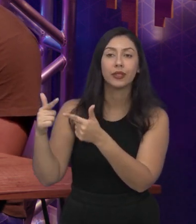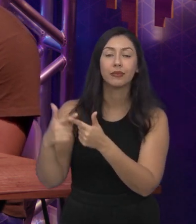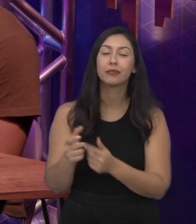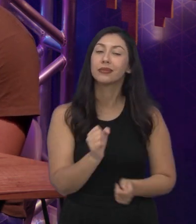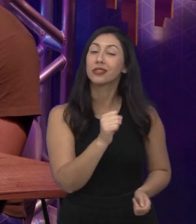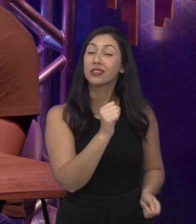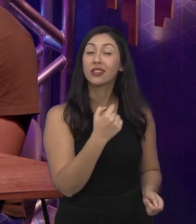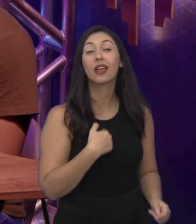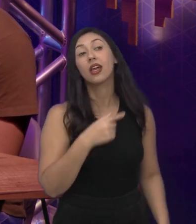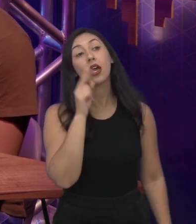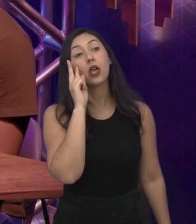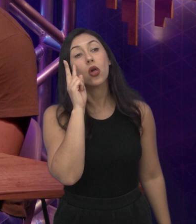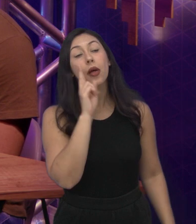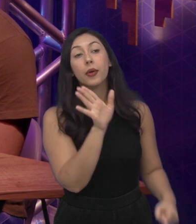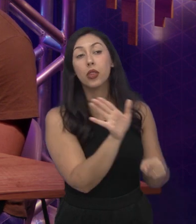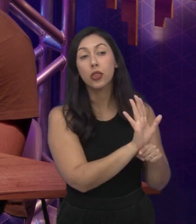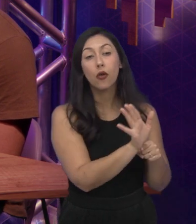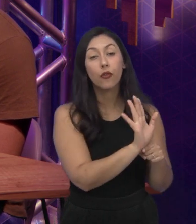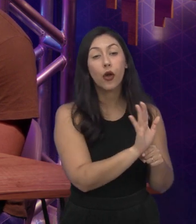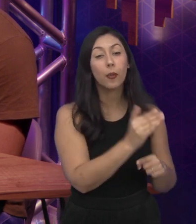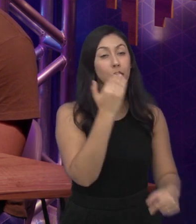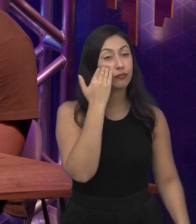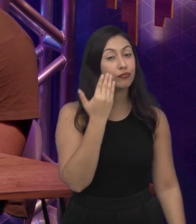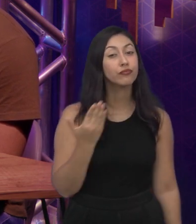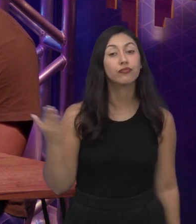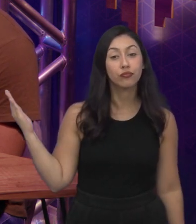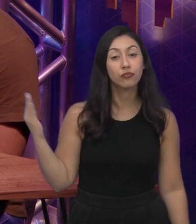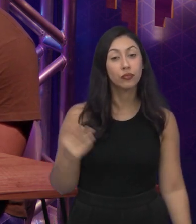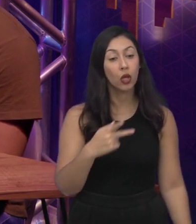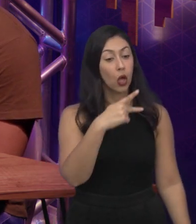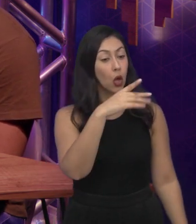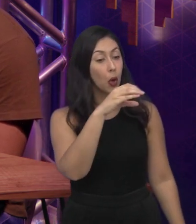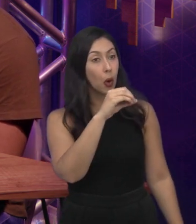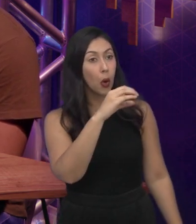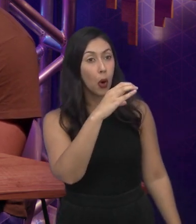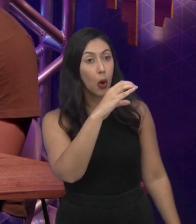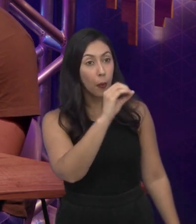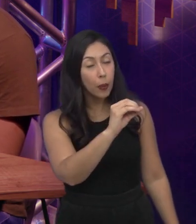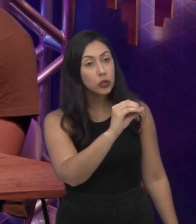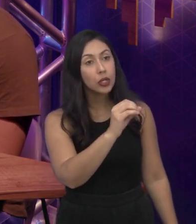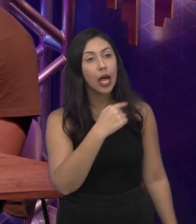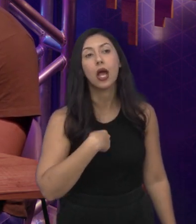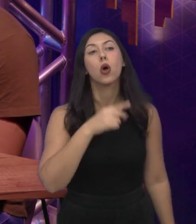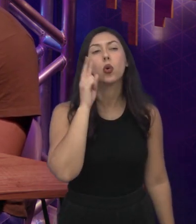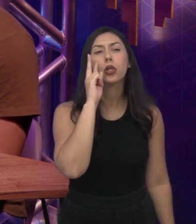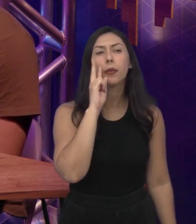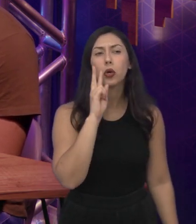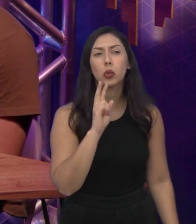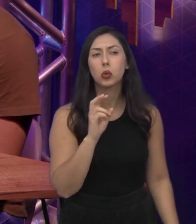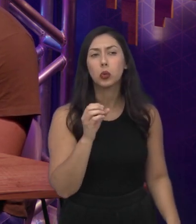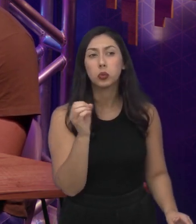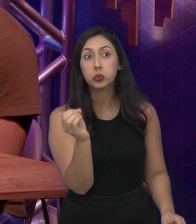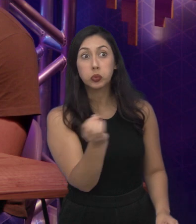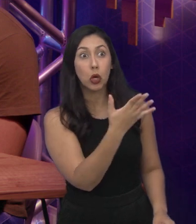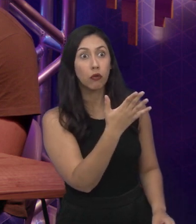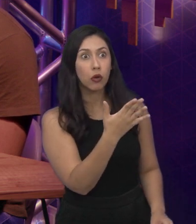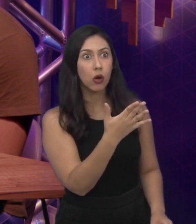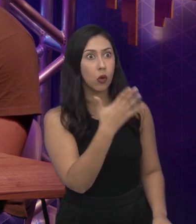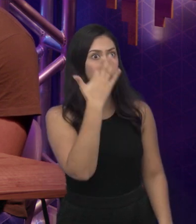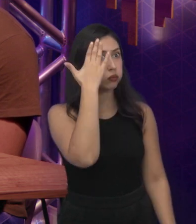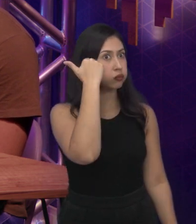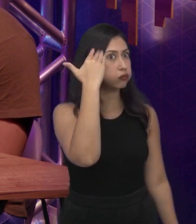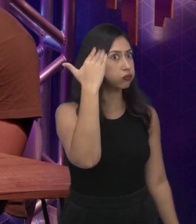Exato. E isso me faz lembrar de um outro filme, Samuel, que é O Poço, né, um filme espanhol que eu lembro que quando saiu na Netflix ele fez